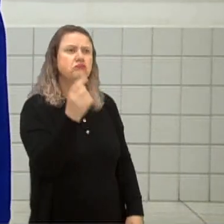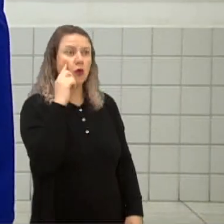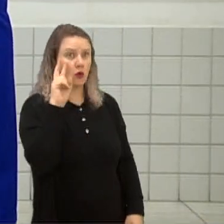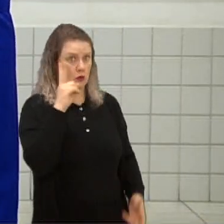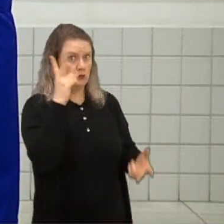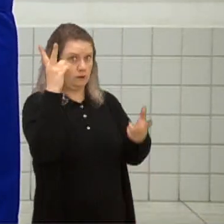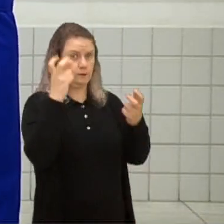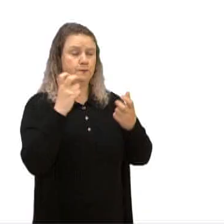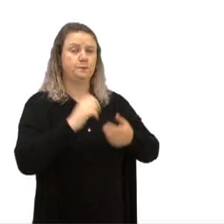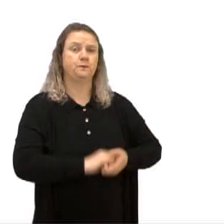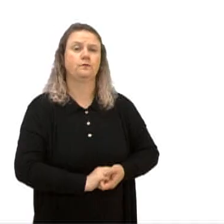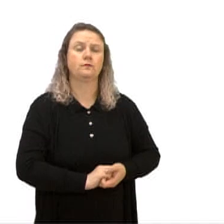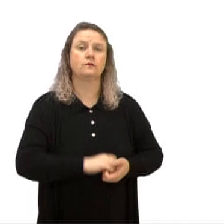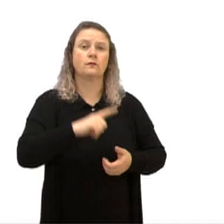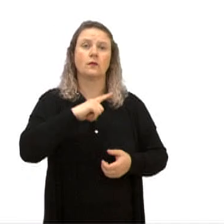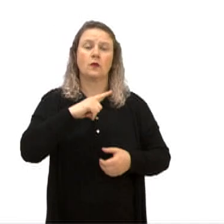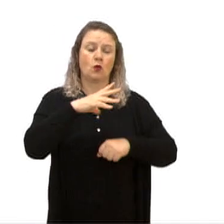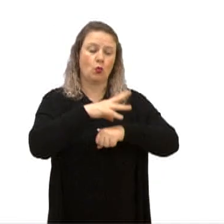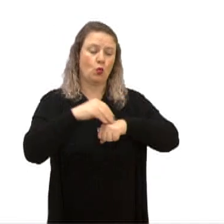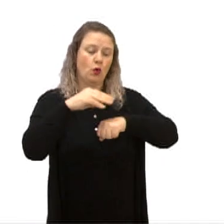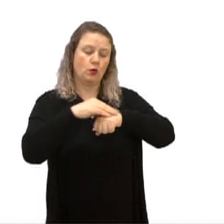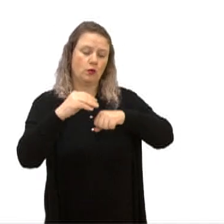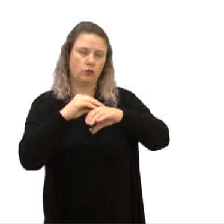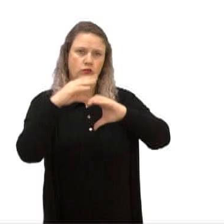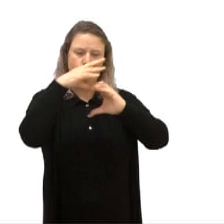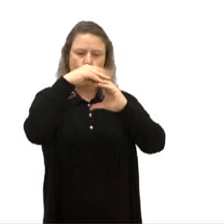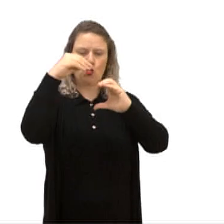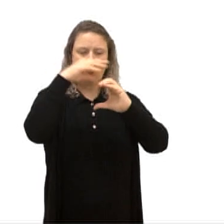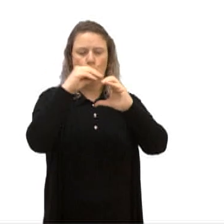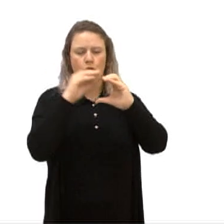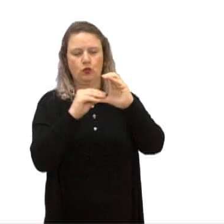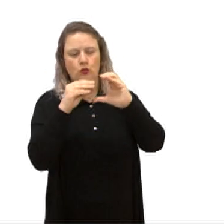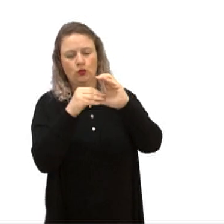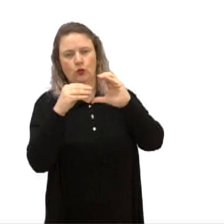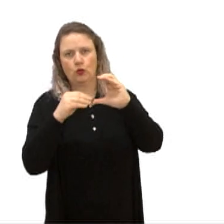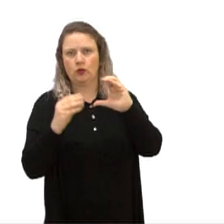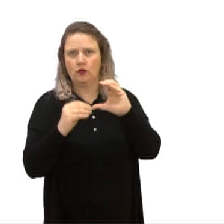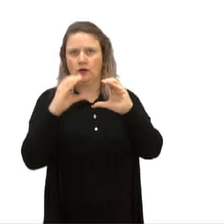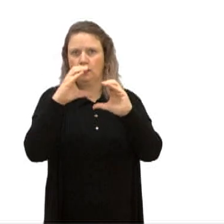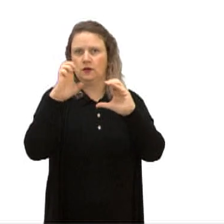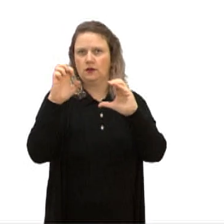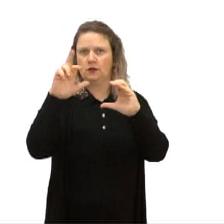olhadinha. Os pelos e o cerume, que é o nome correto da